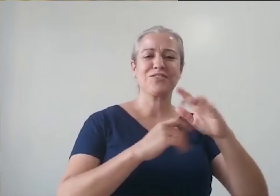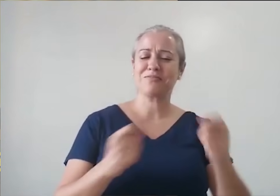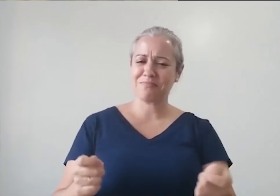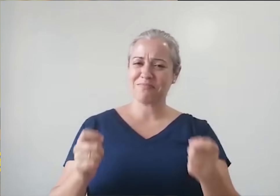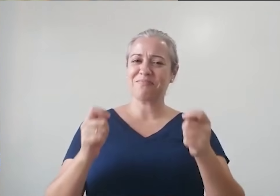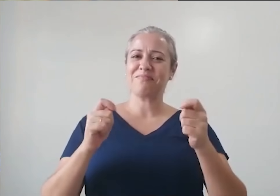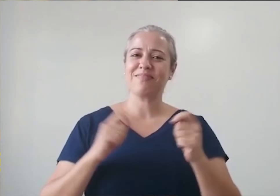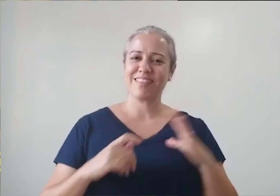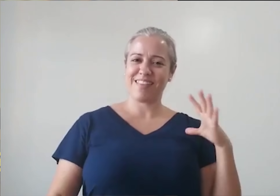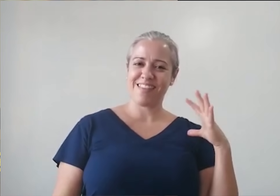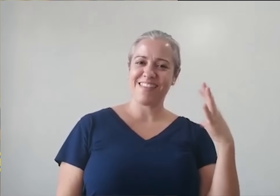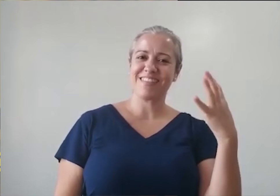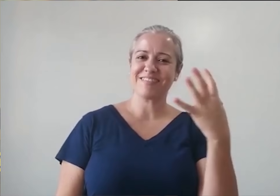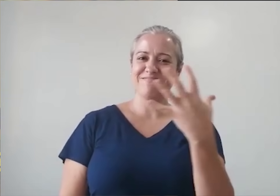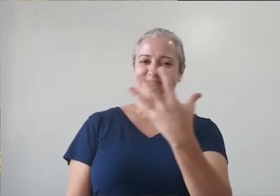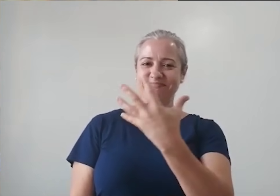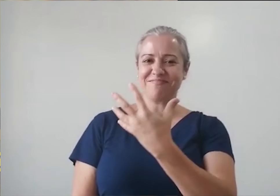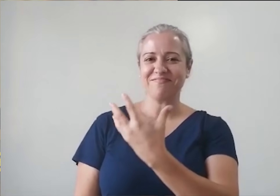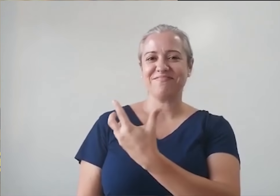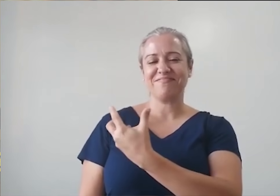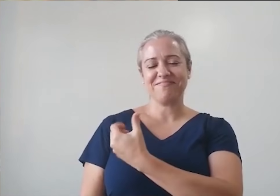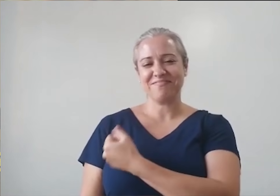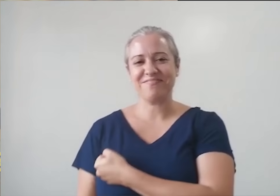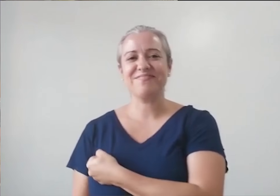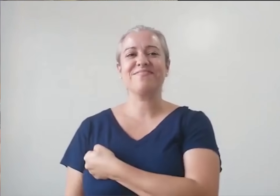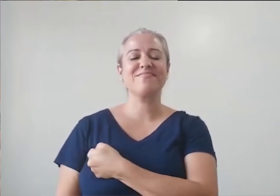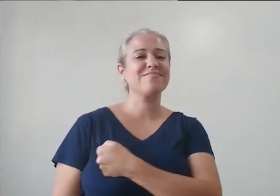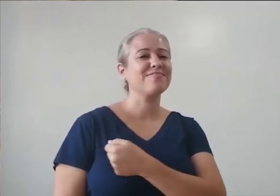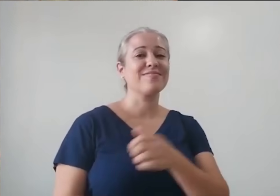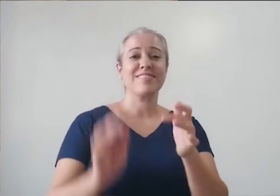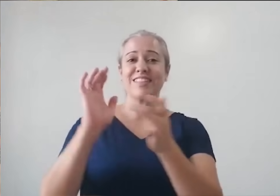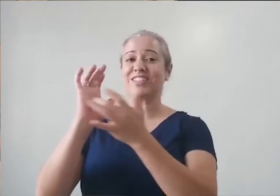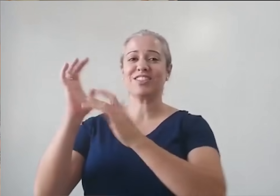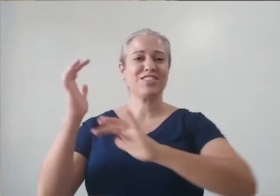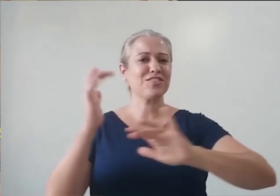Fonte da salvação, só tu és Jesus.